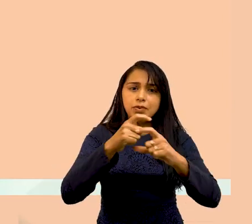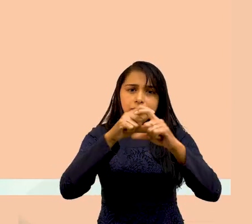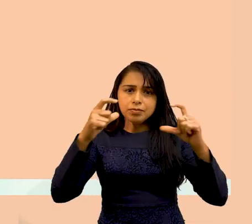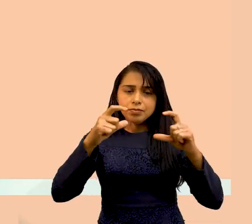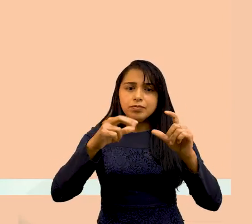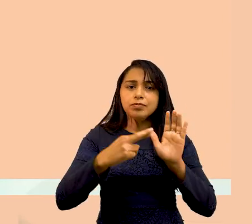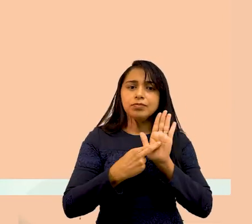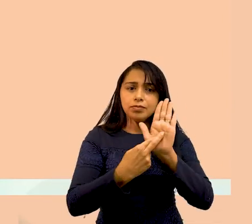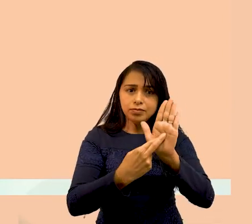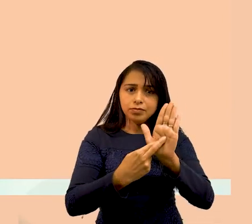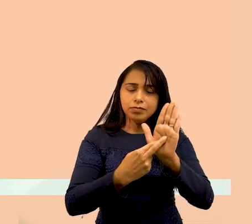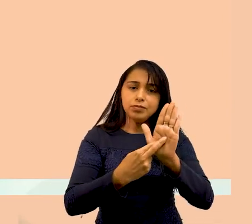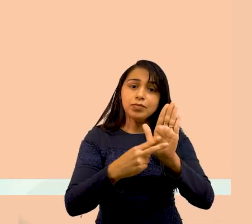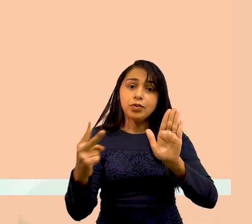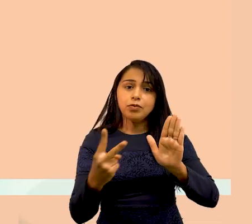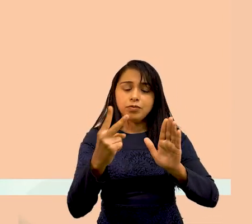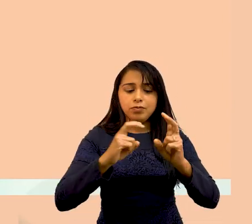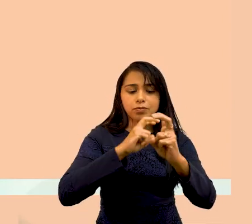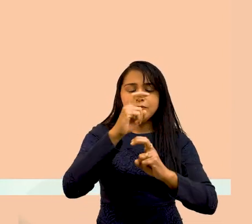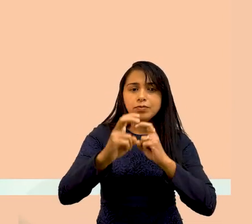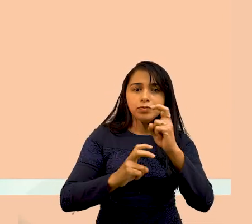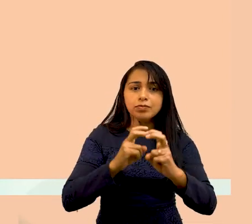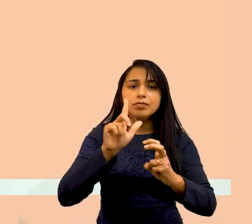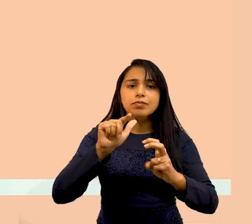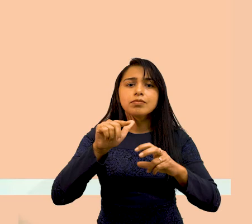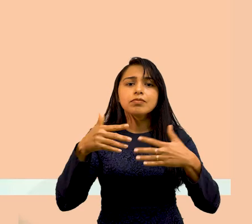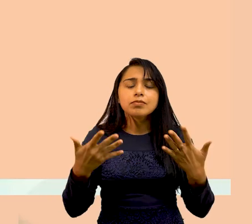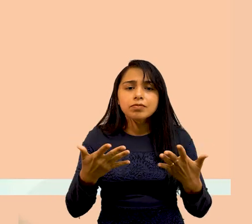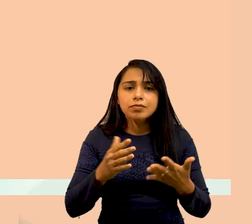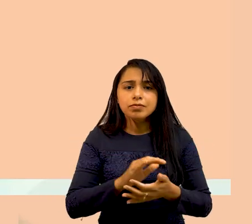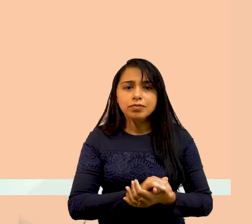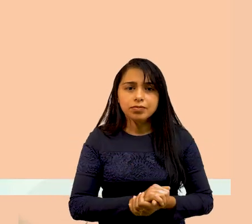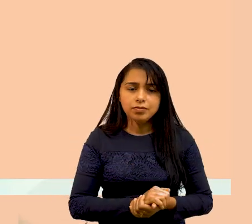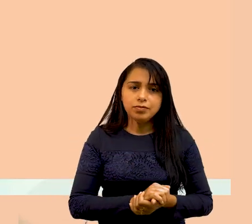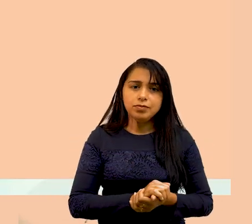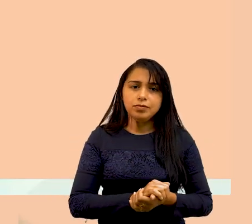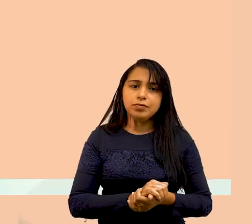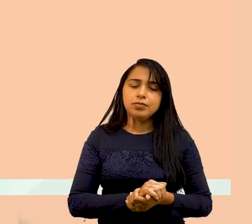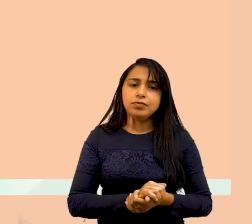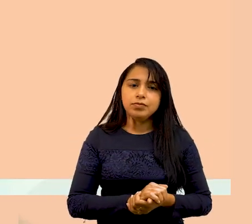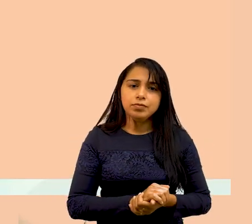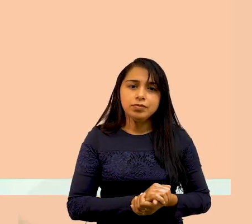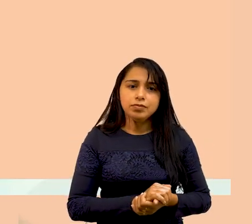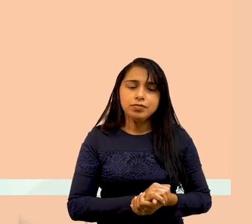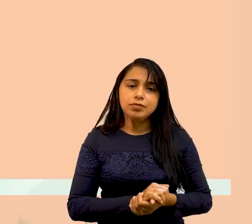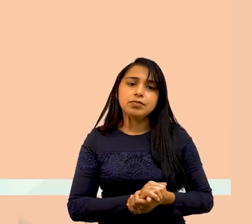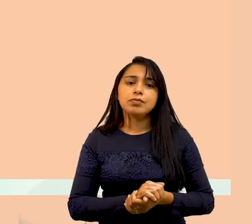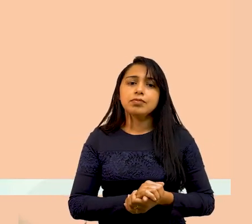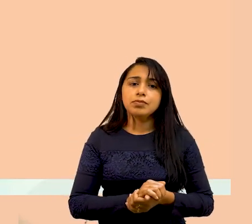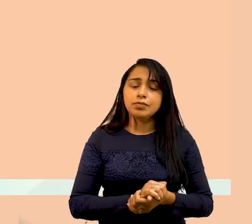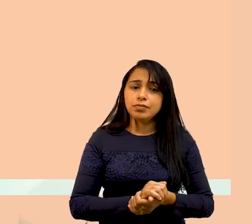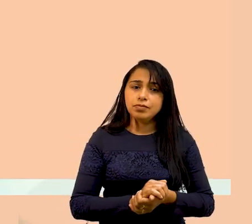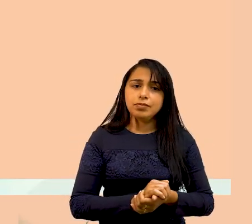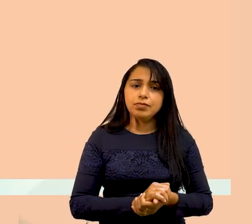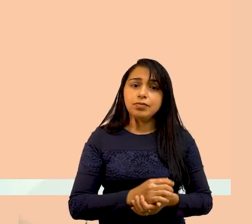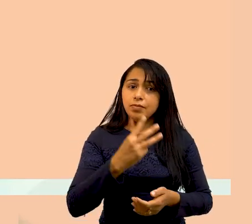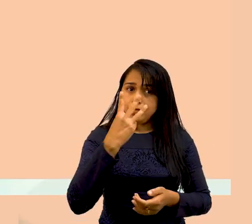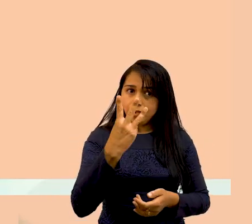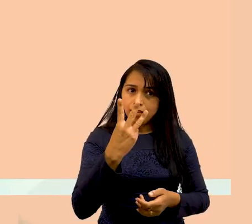o custo do parque em R$ 1.000 é. Então, vamos montar primeiro aqui a nossa equação. Né? Então,